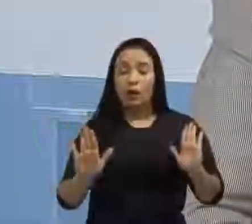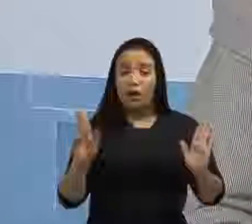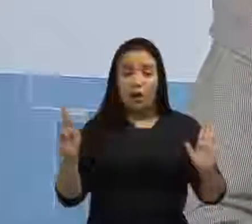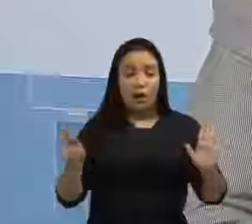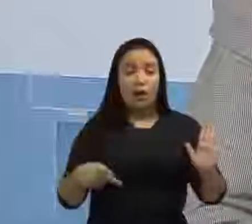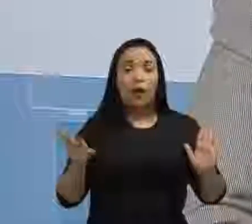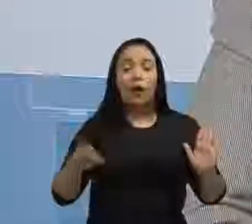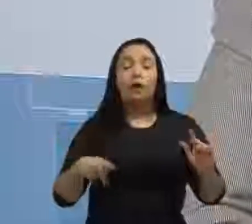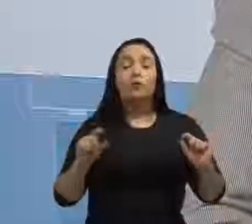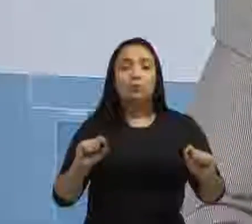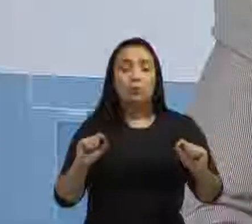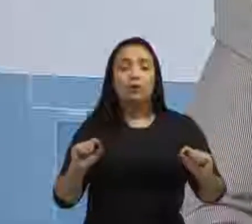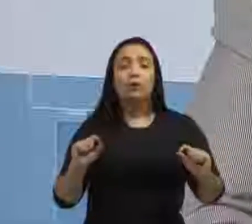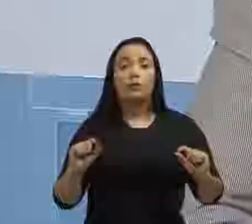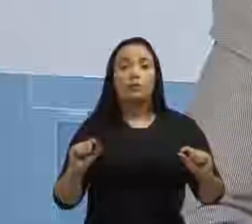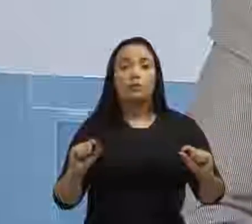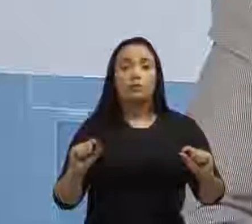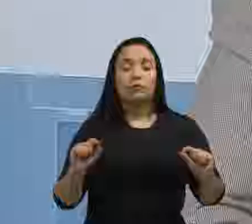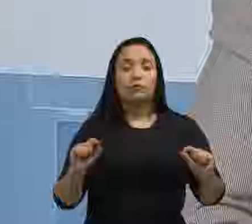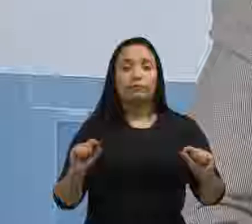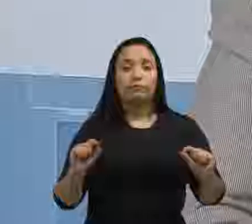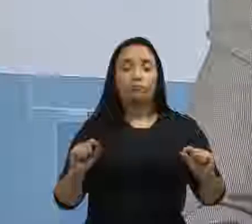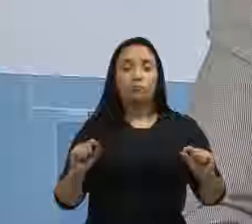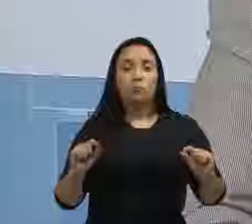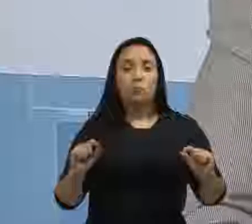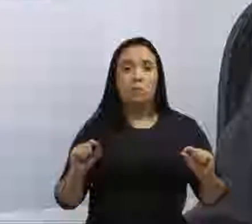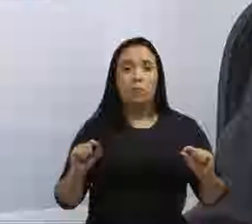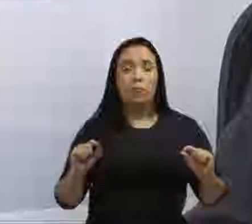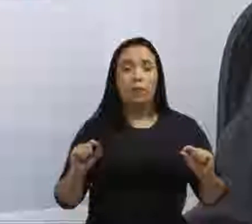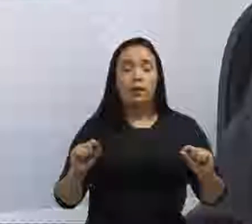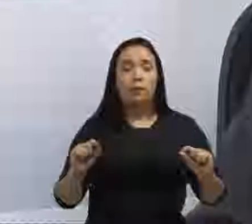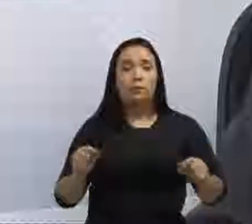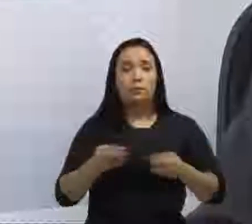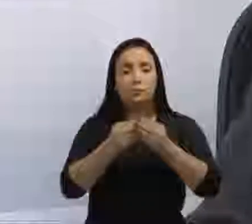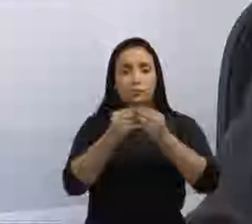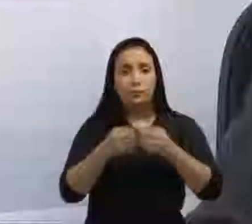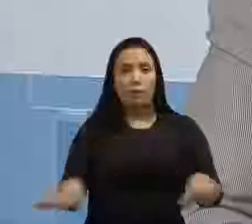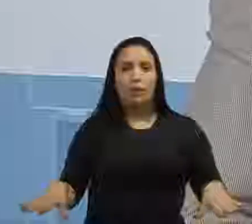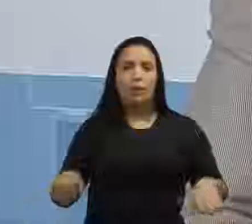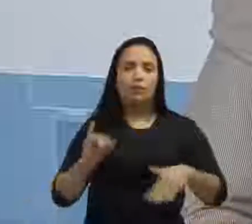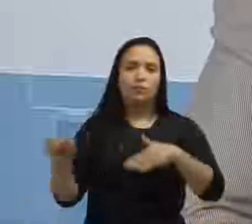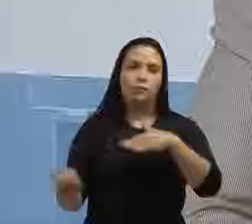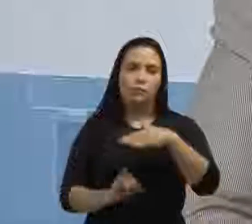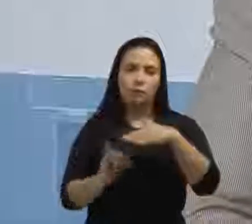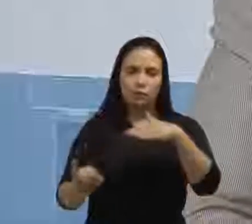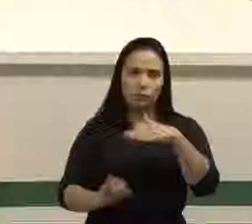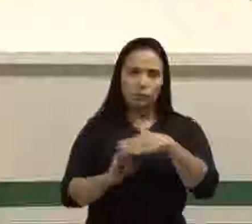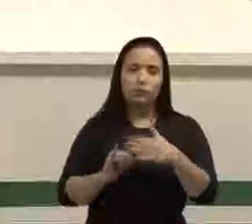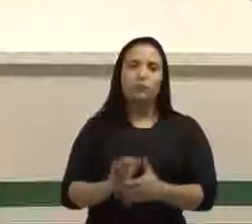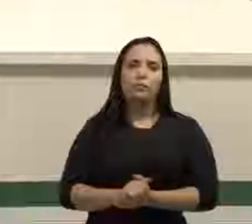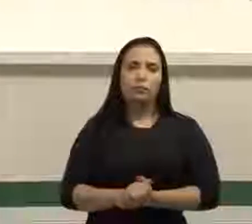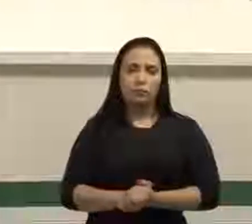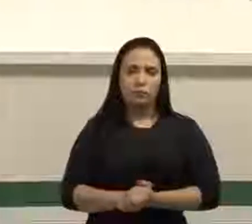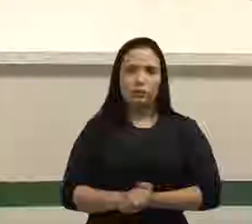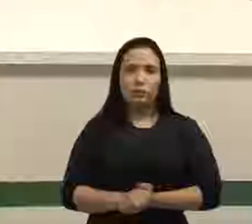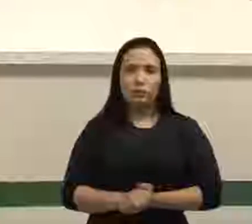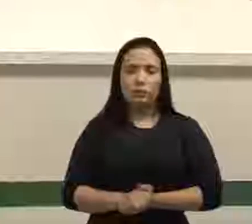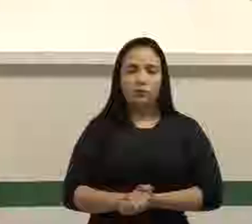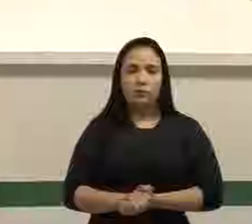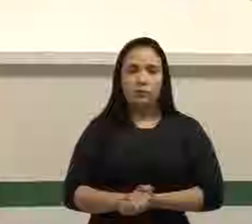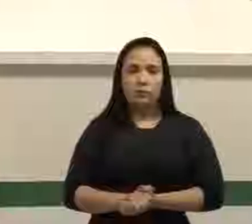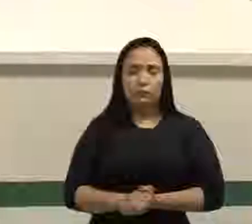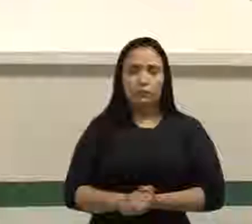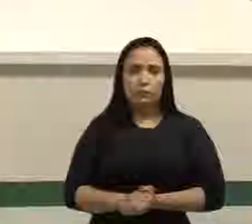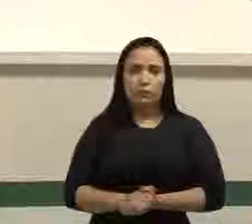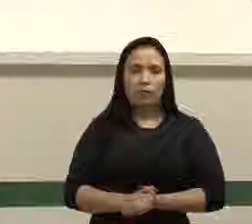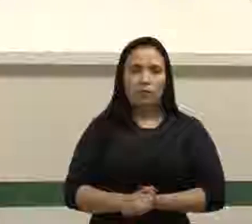coisa que não está correta, e aí eu fico invocado Carlinhos, nisso, pode se colocar é quase a 30 desmoralização institucional. Quase 30 anos. Quase 30 anos, o Luiz está dizendo aqui.